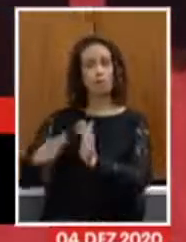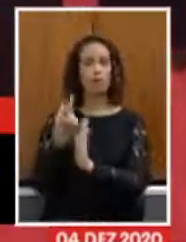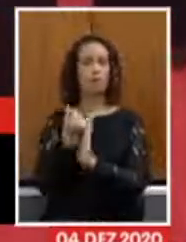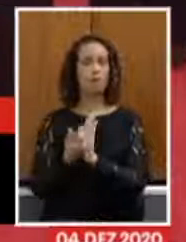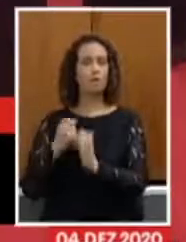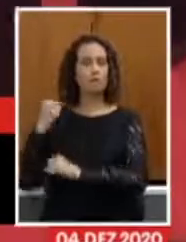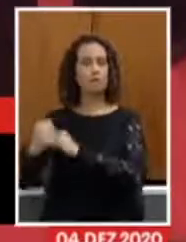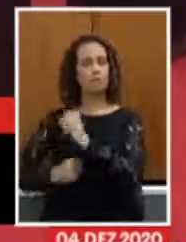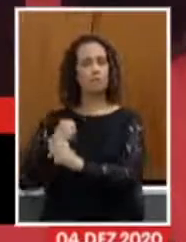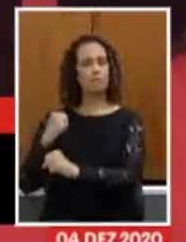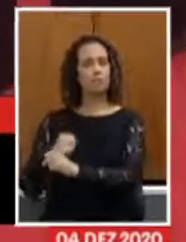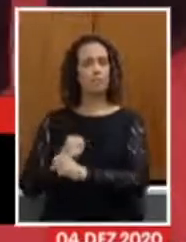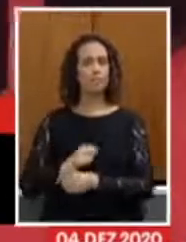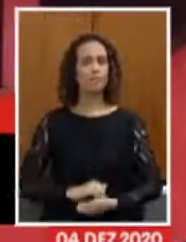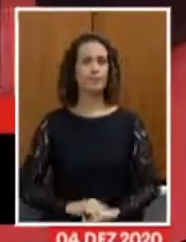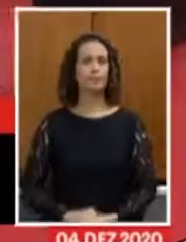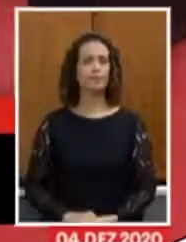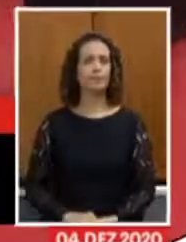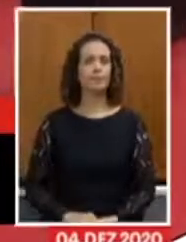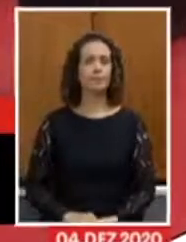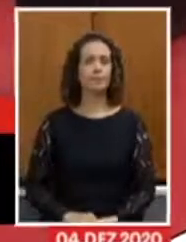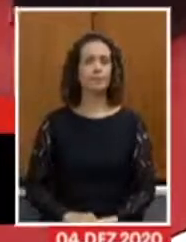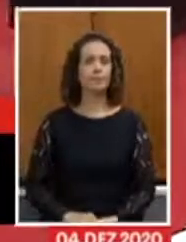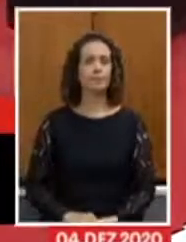para o ano que vem.